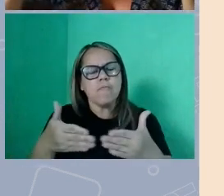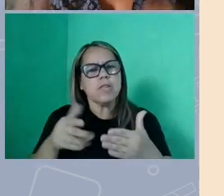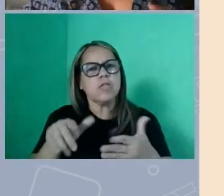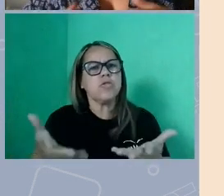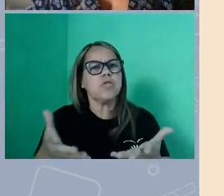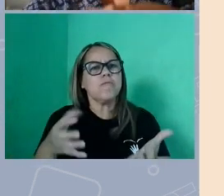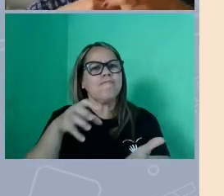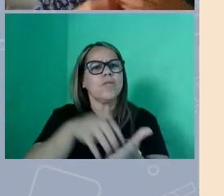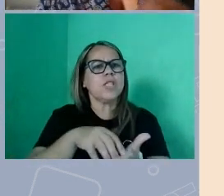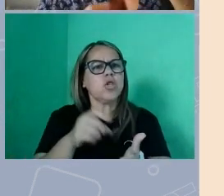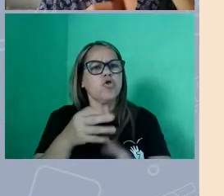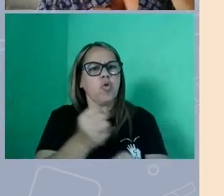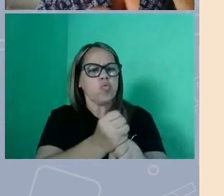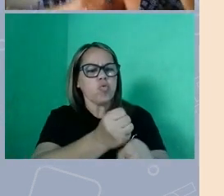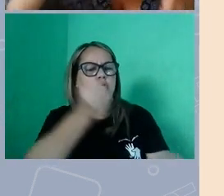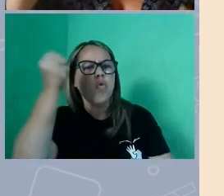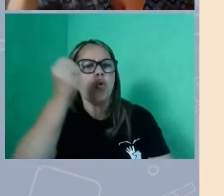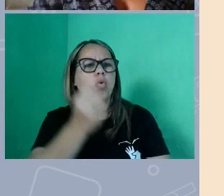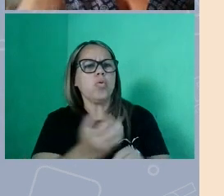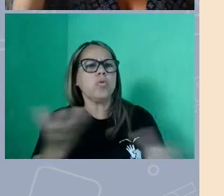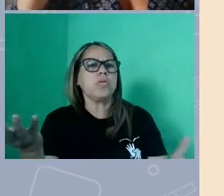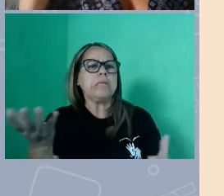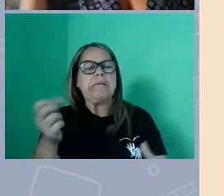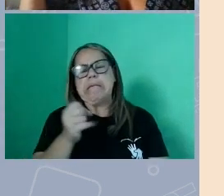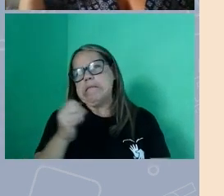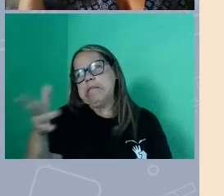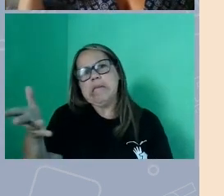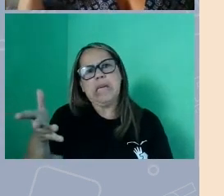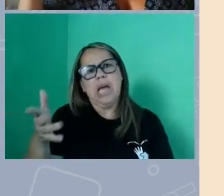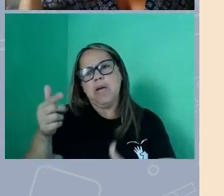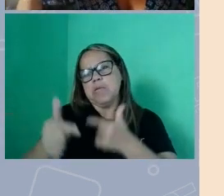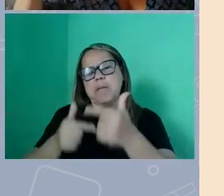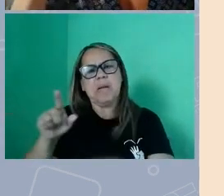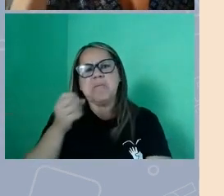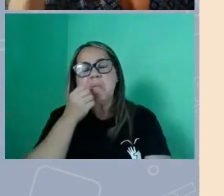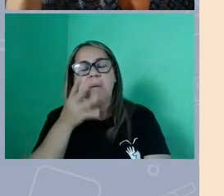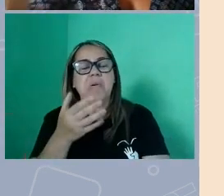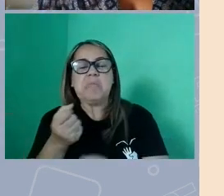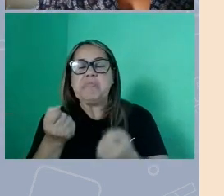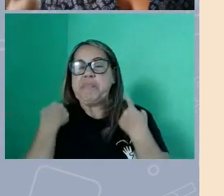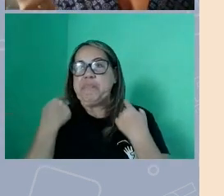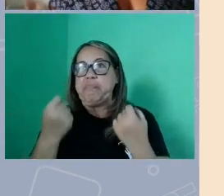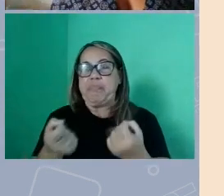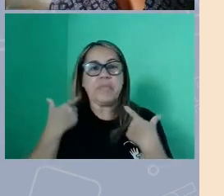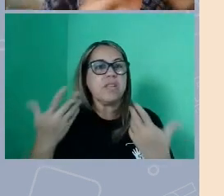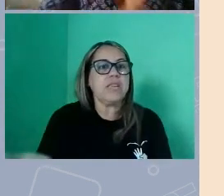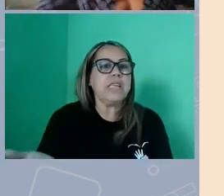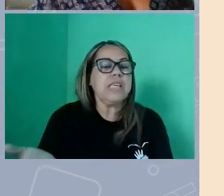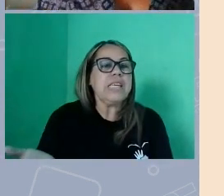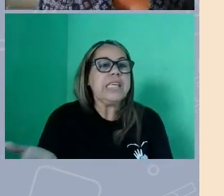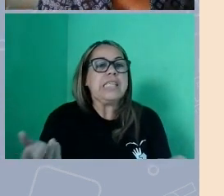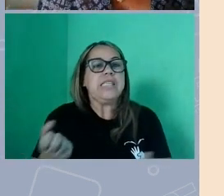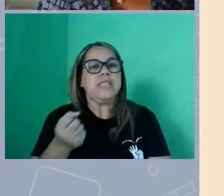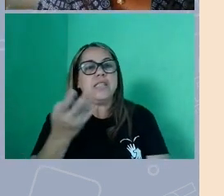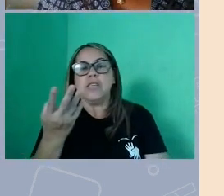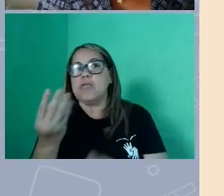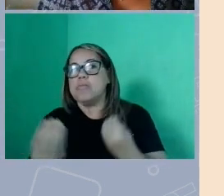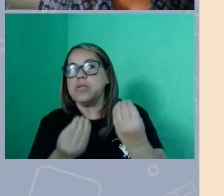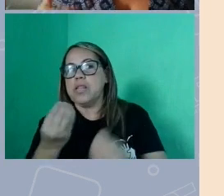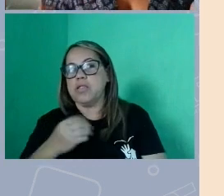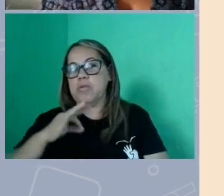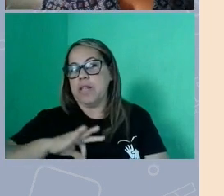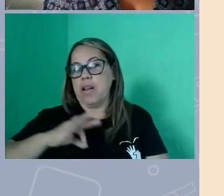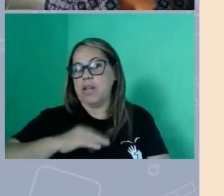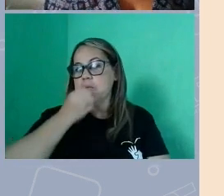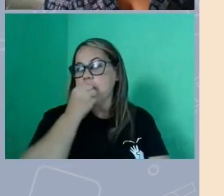centrada no lucro independente muitas vezes das condições de trabalho do valor adequado de remuneração